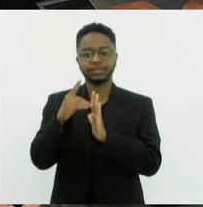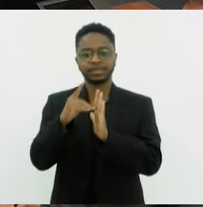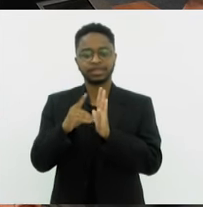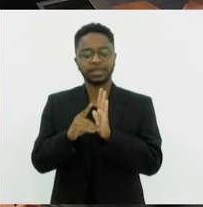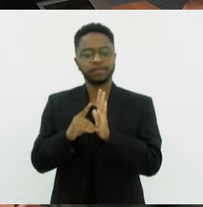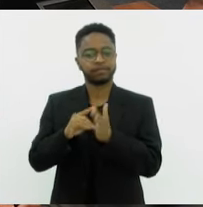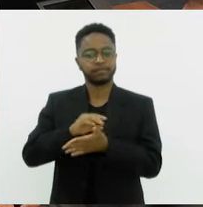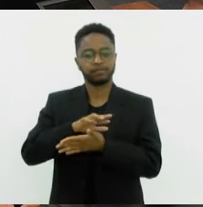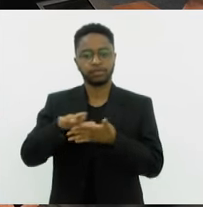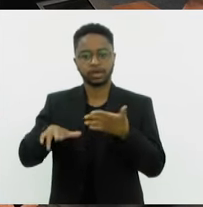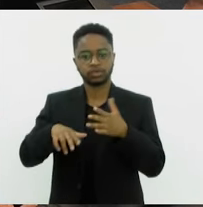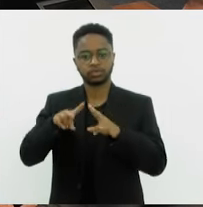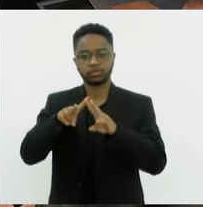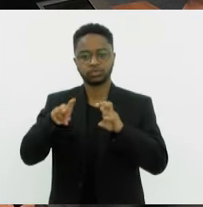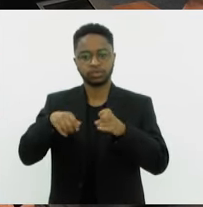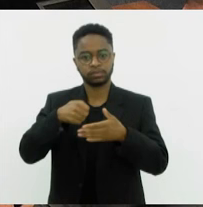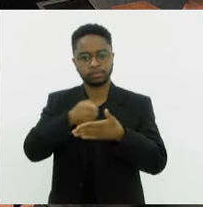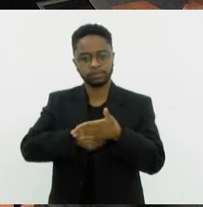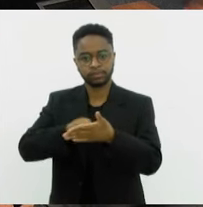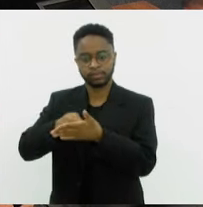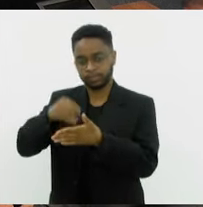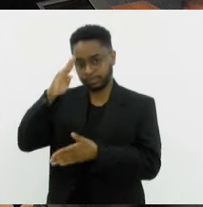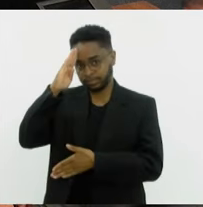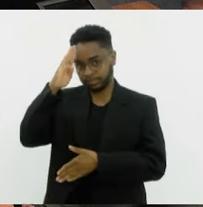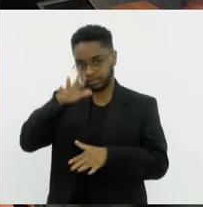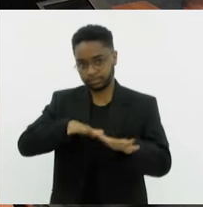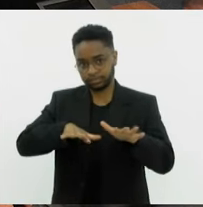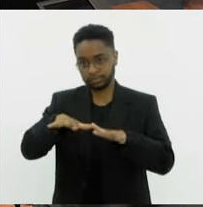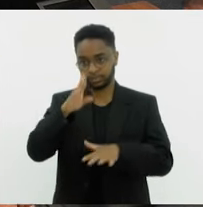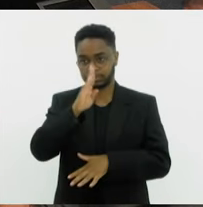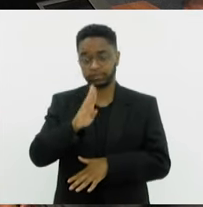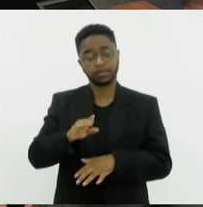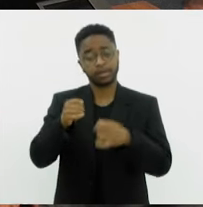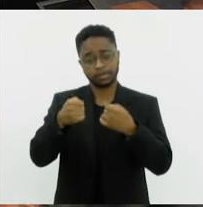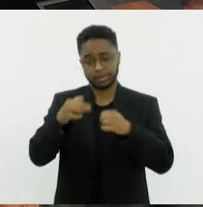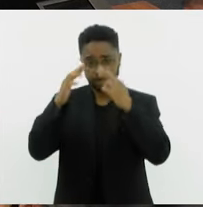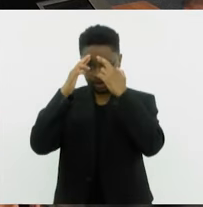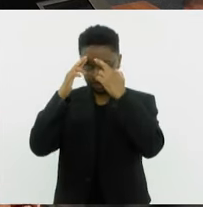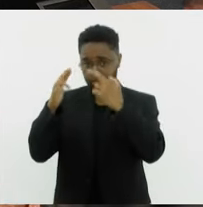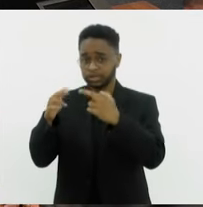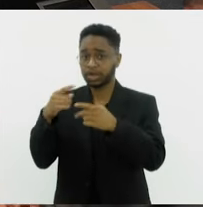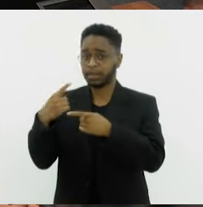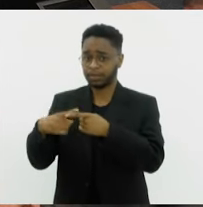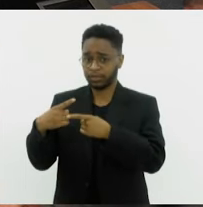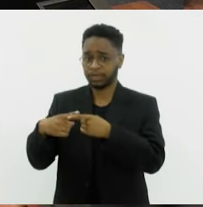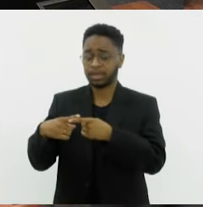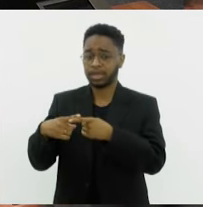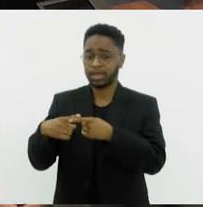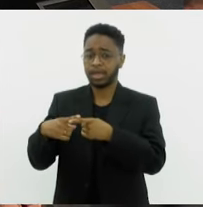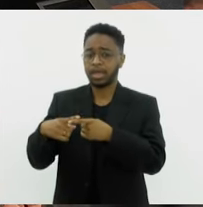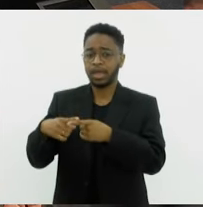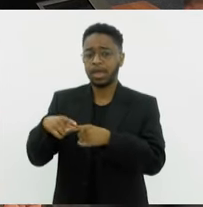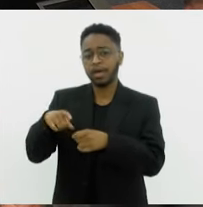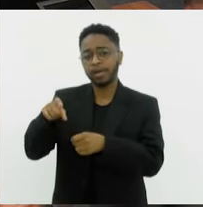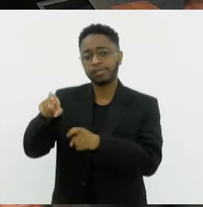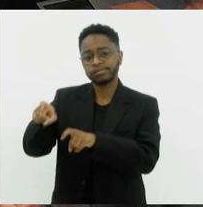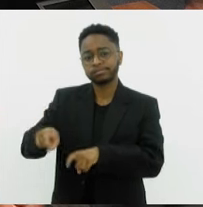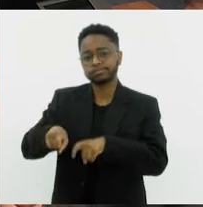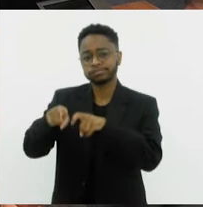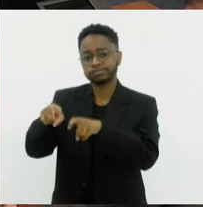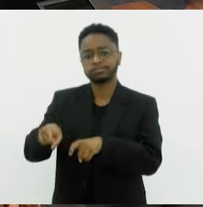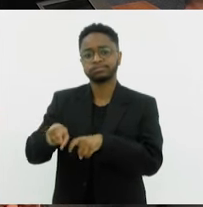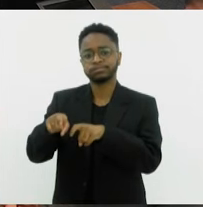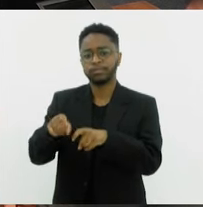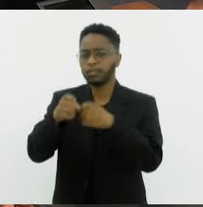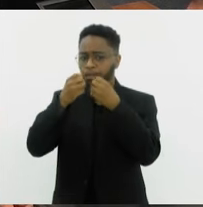maior movimento do Brasil. Marina, tem que respeitar, porque o suquinho da reforma agrária é muito bom. É muito bom porque